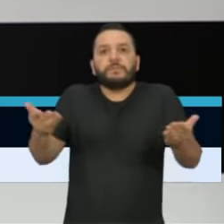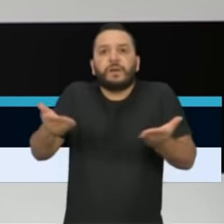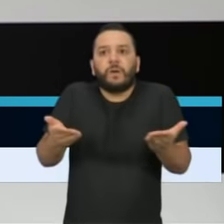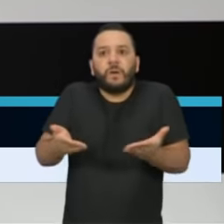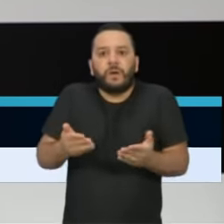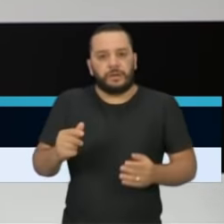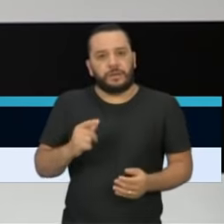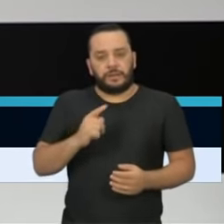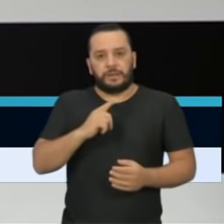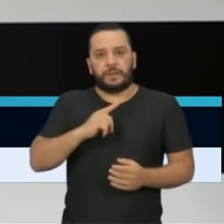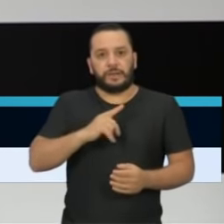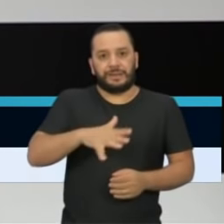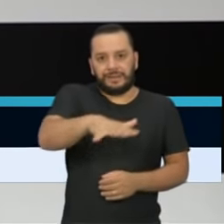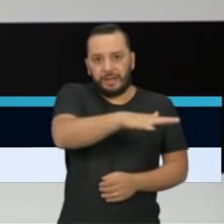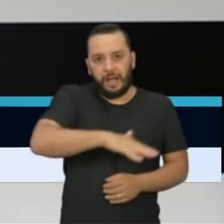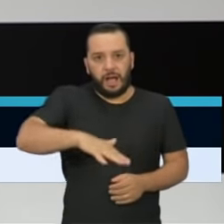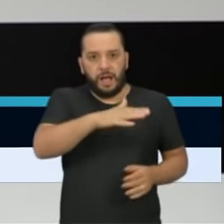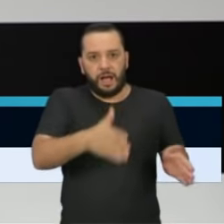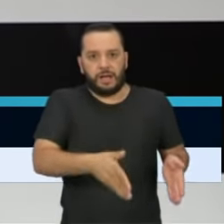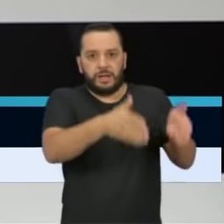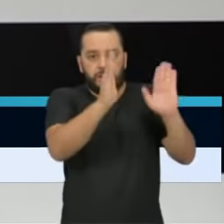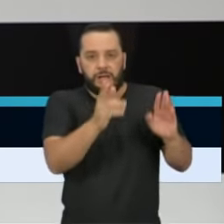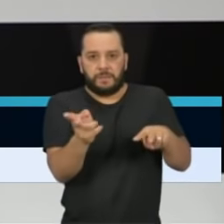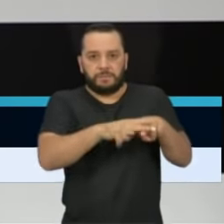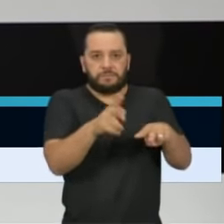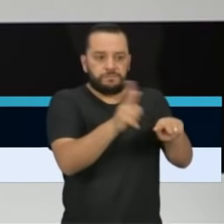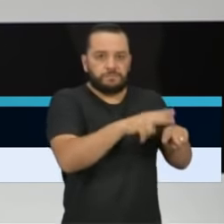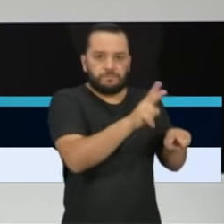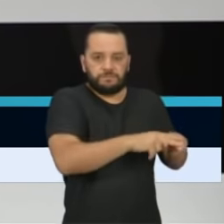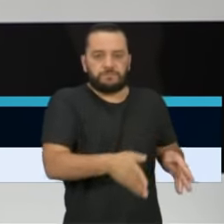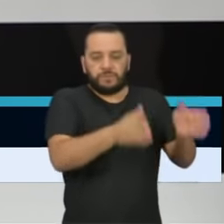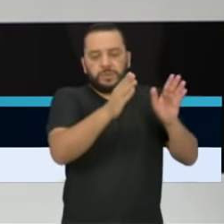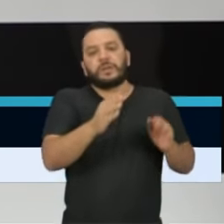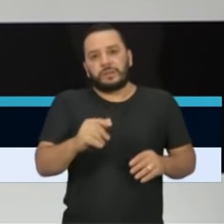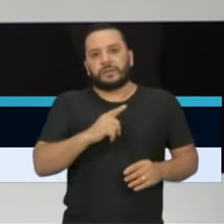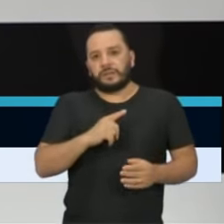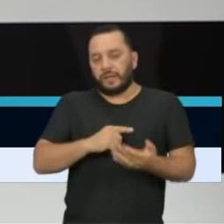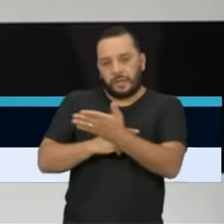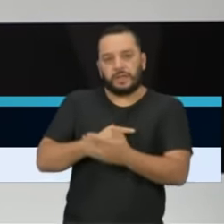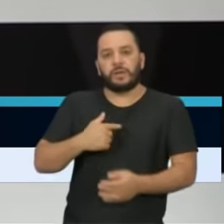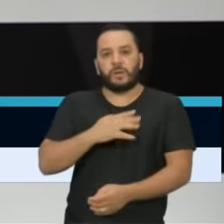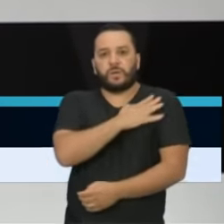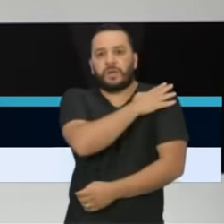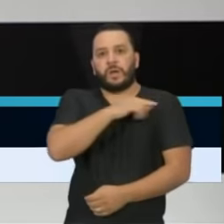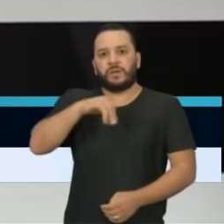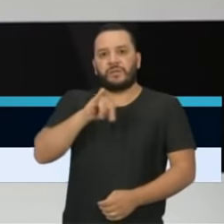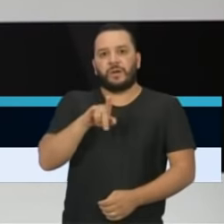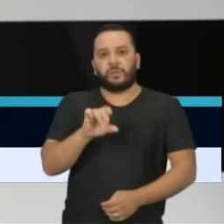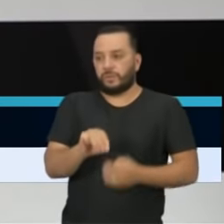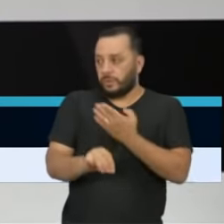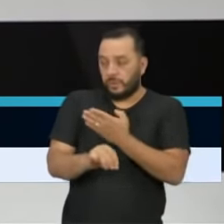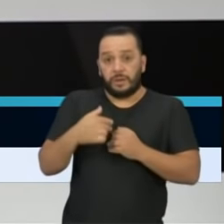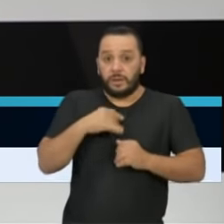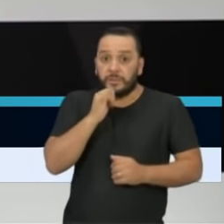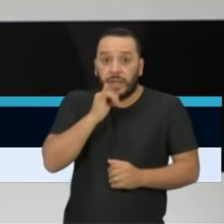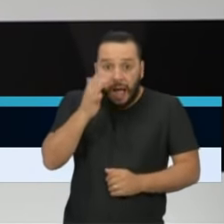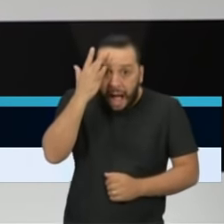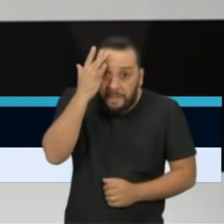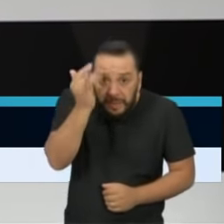junto ao sistema prisional, comandado pelo Coronel Nivaldo Restivo, que está aqui ao meu lado, que a partir de amanhã, aqueles que estão no